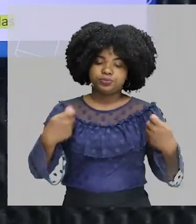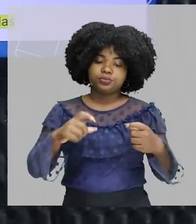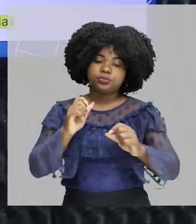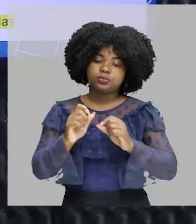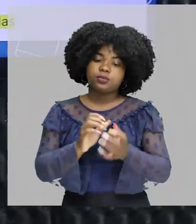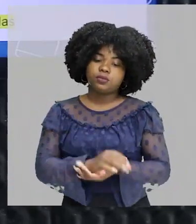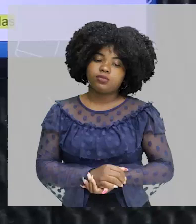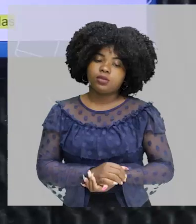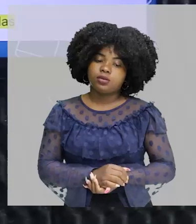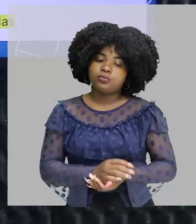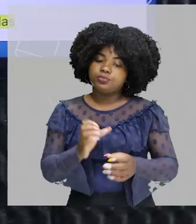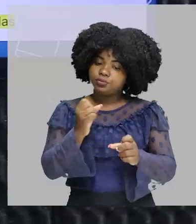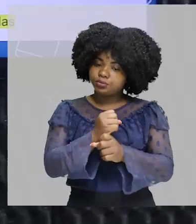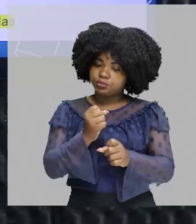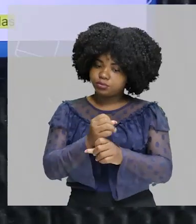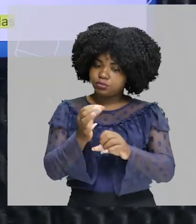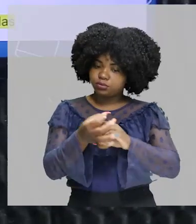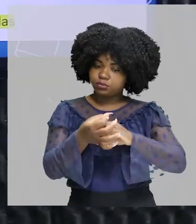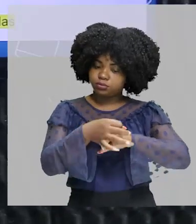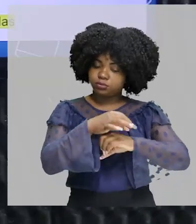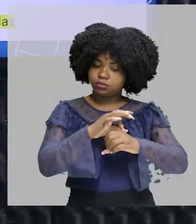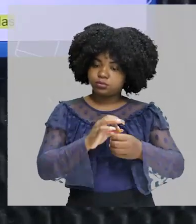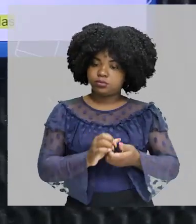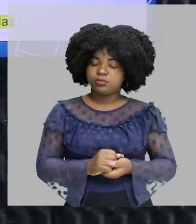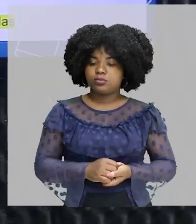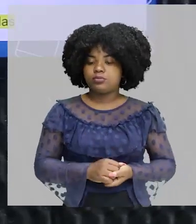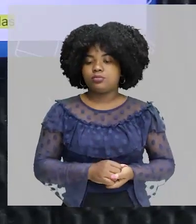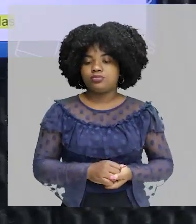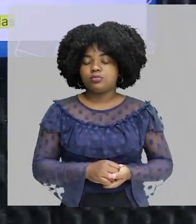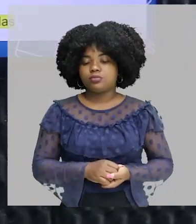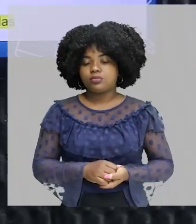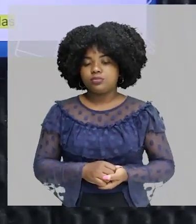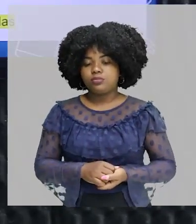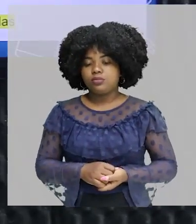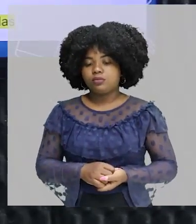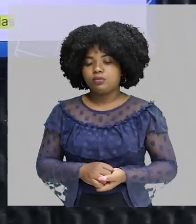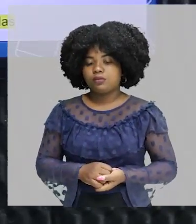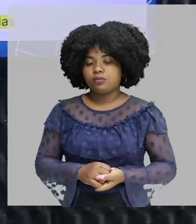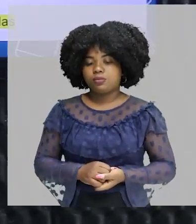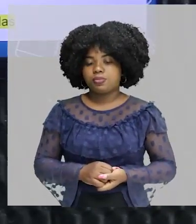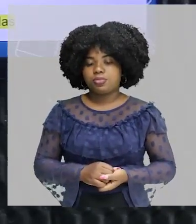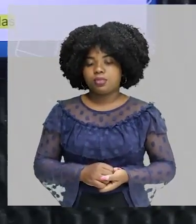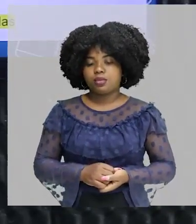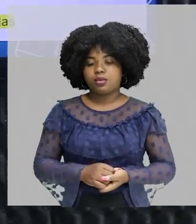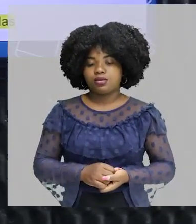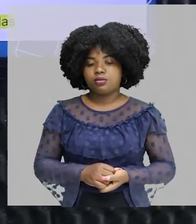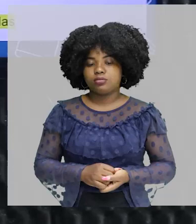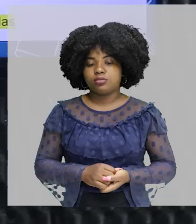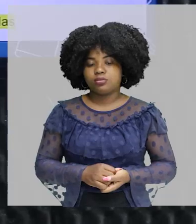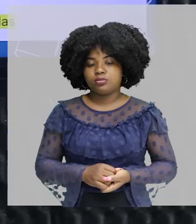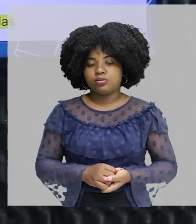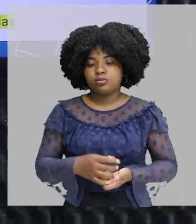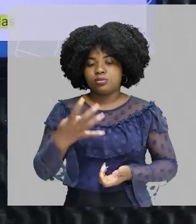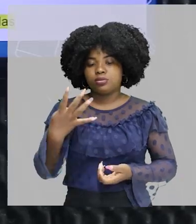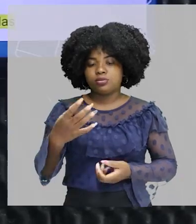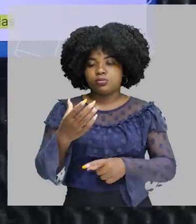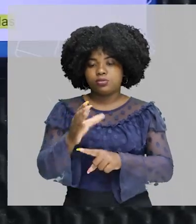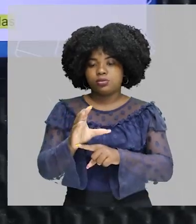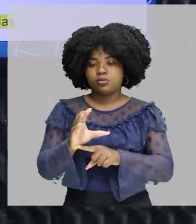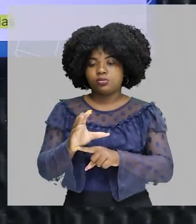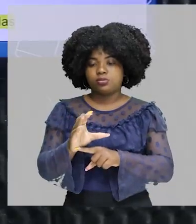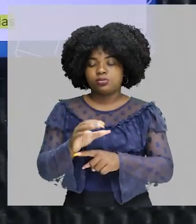fazer? Vamos somar os átomos que fazem parte dessa molécula. São 4